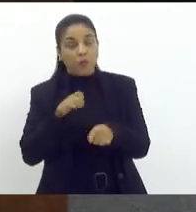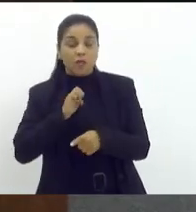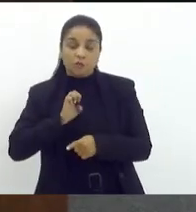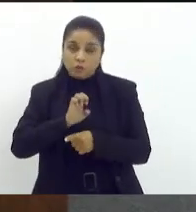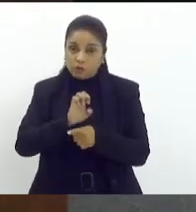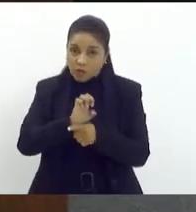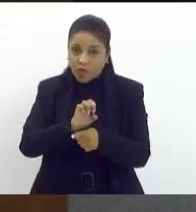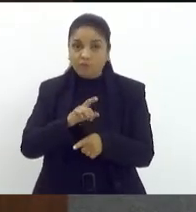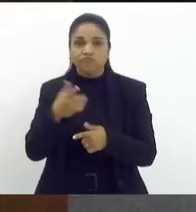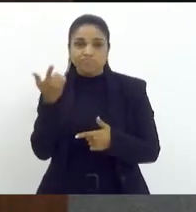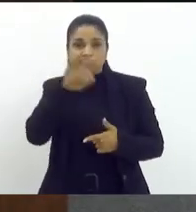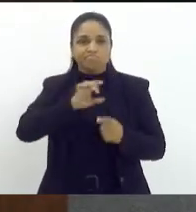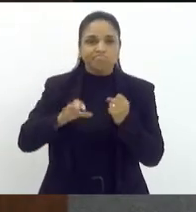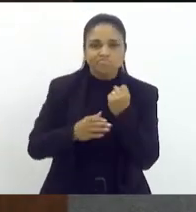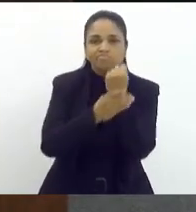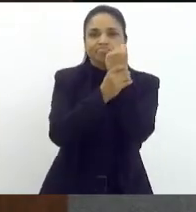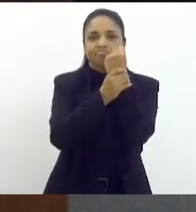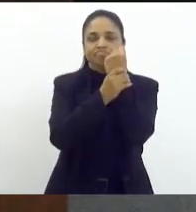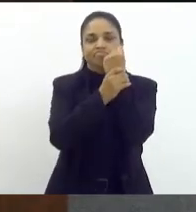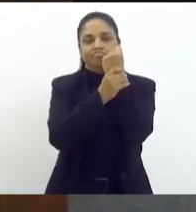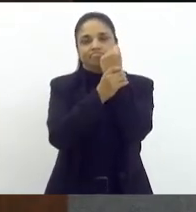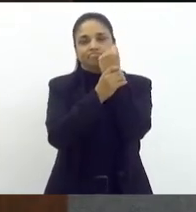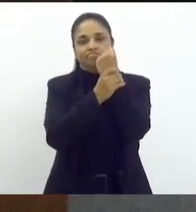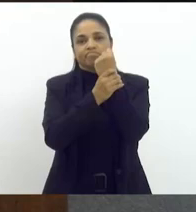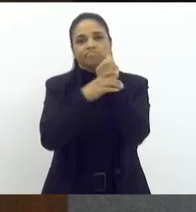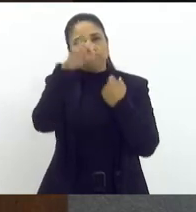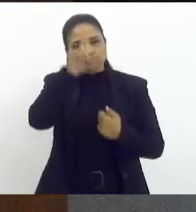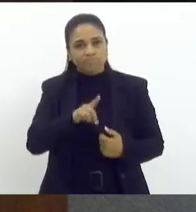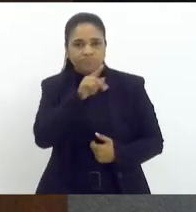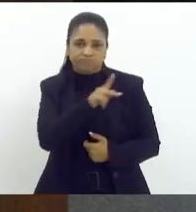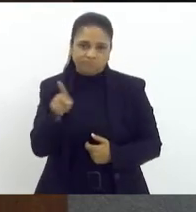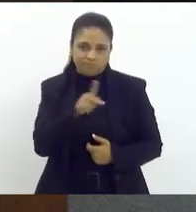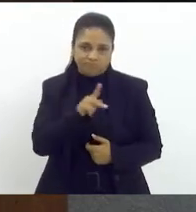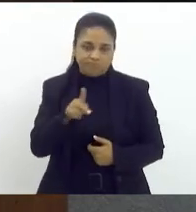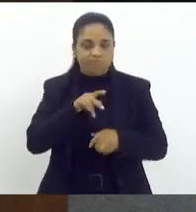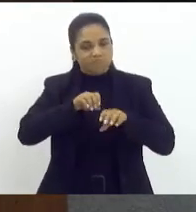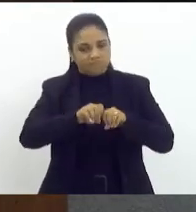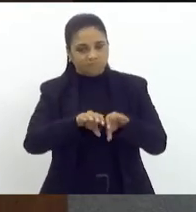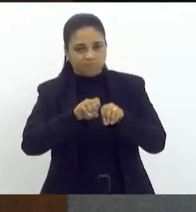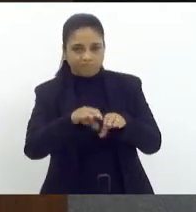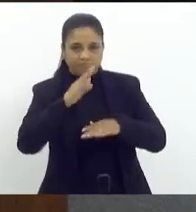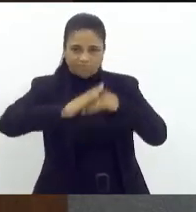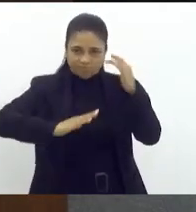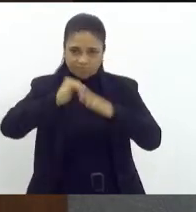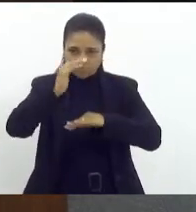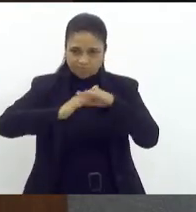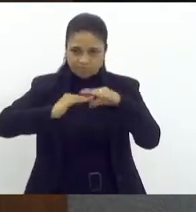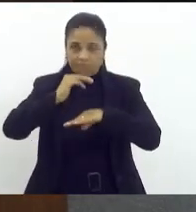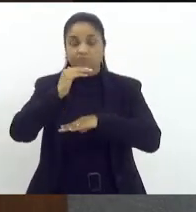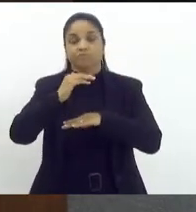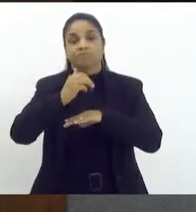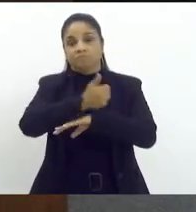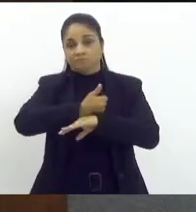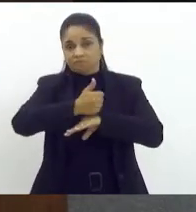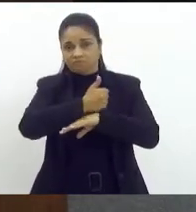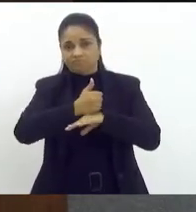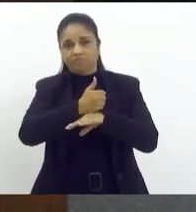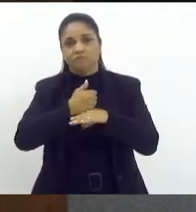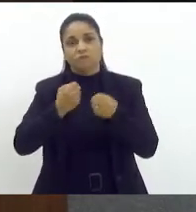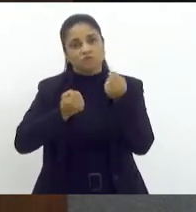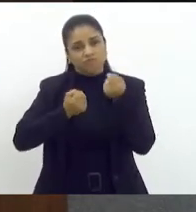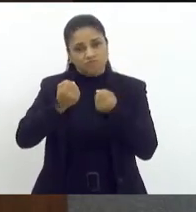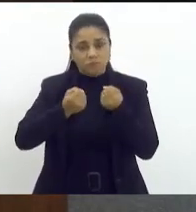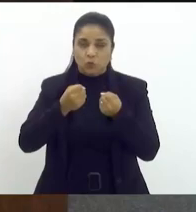Garanta efetivamente esse direito aos professores aos profissionais de educação nos seus veículos que ele tem que ser entendido não